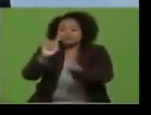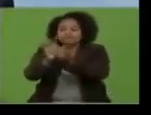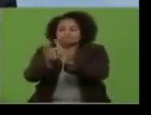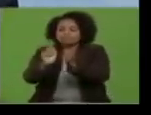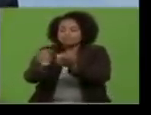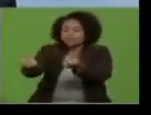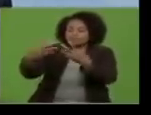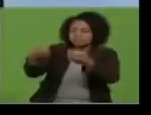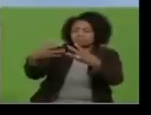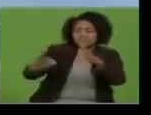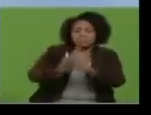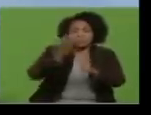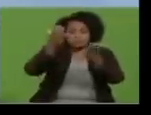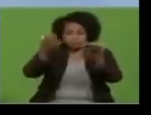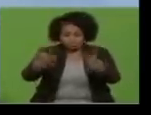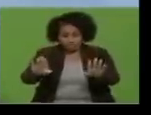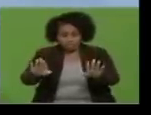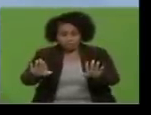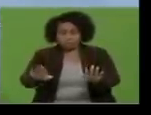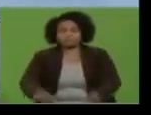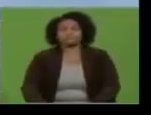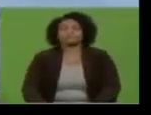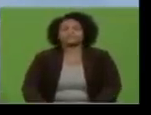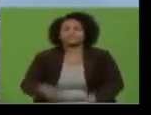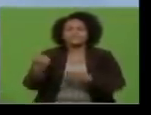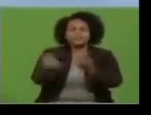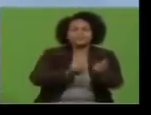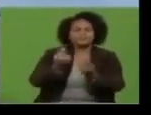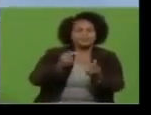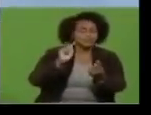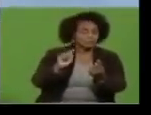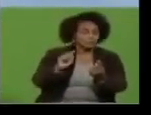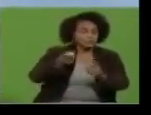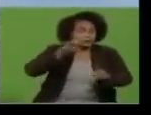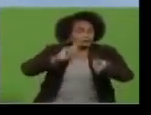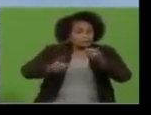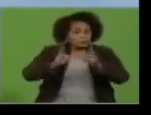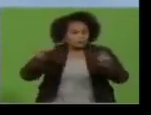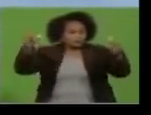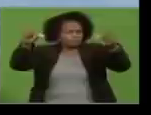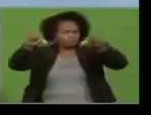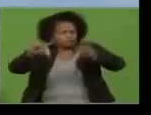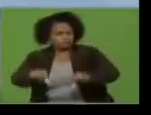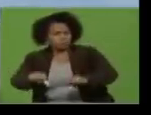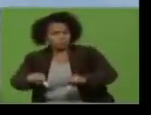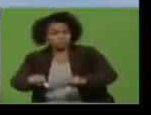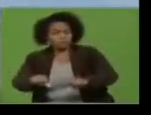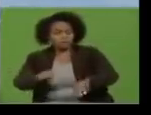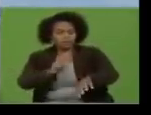Estamos conscientes de que esta situação seria bem mais grave se não tivéssemos, no tempo